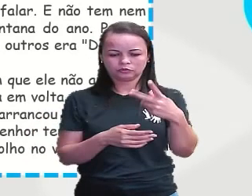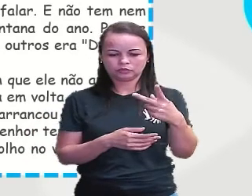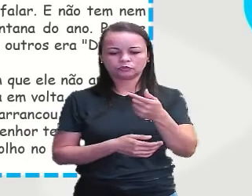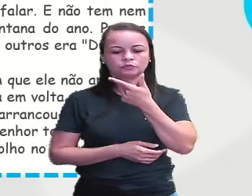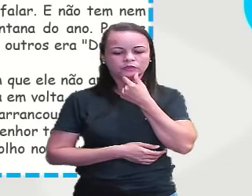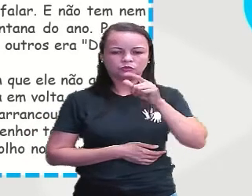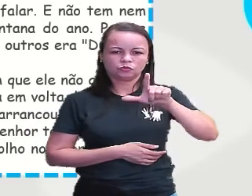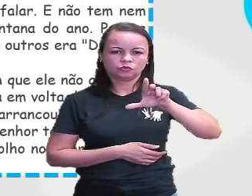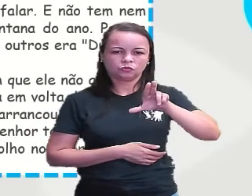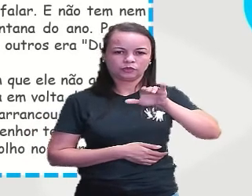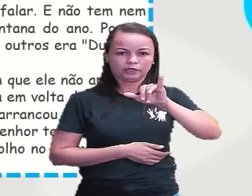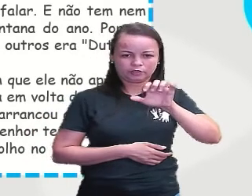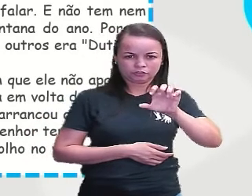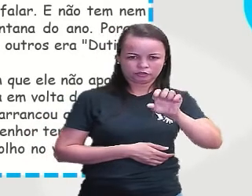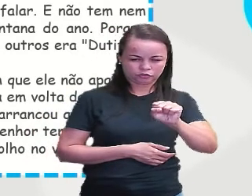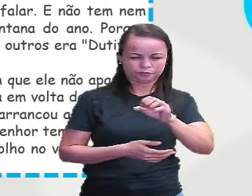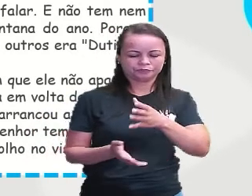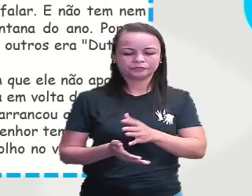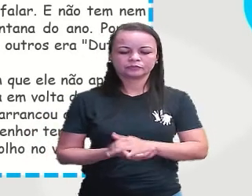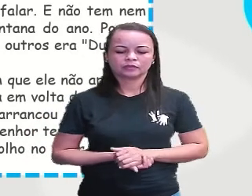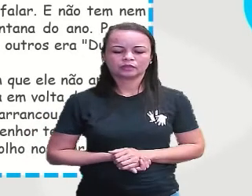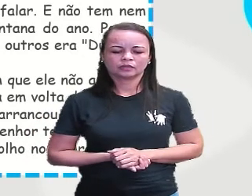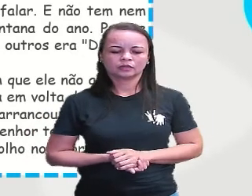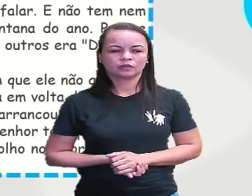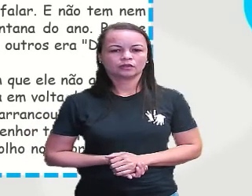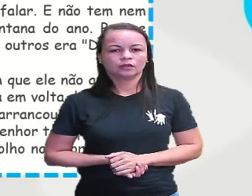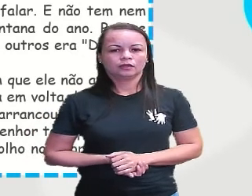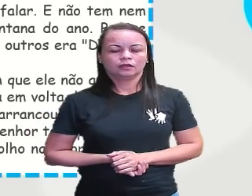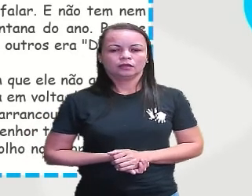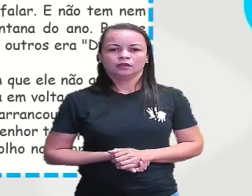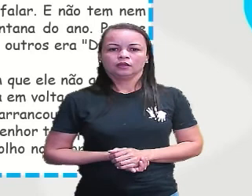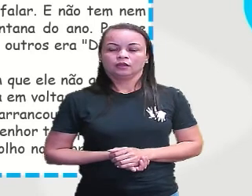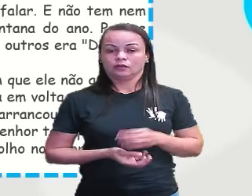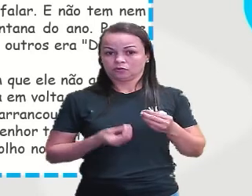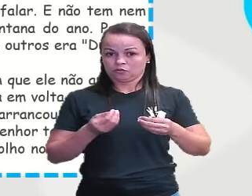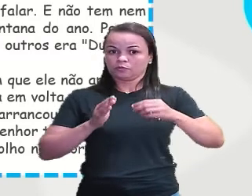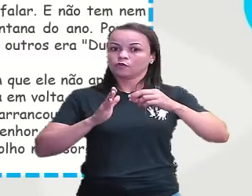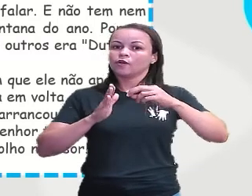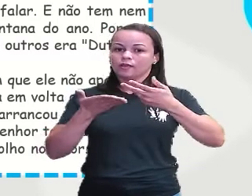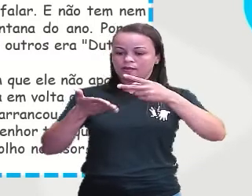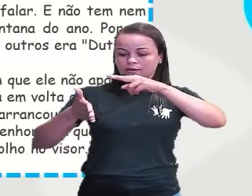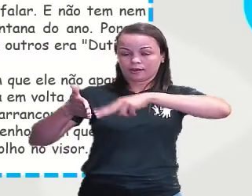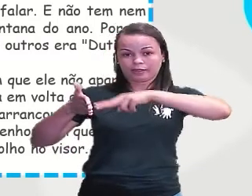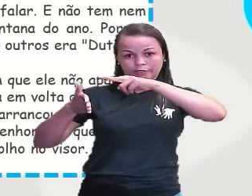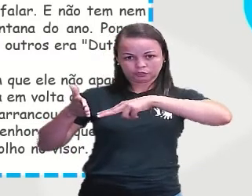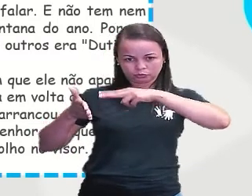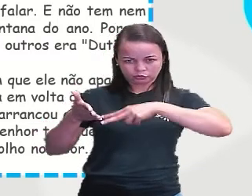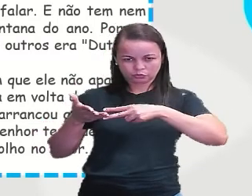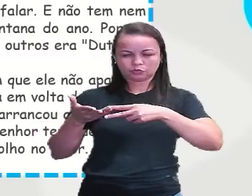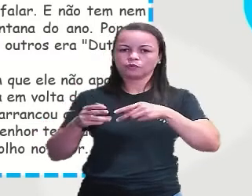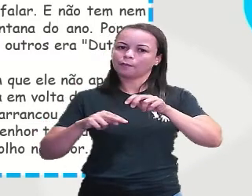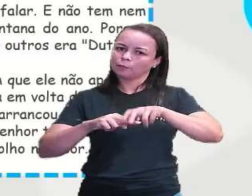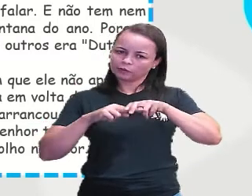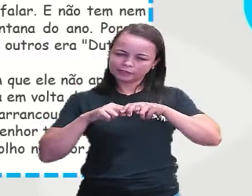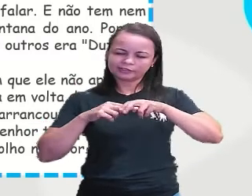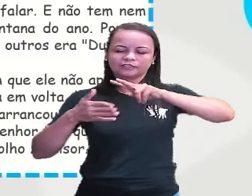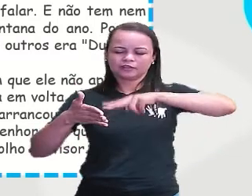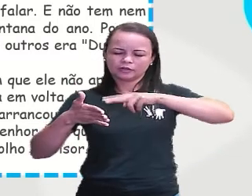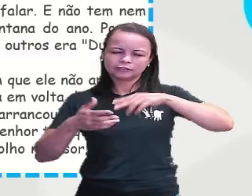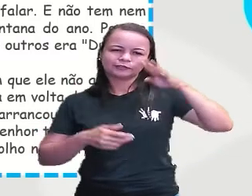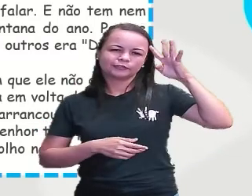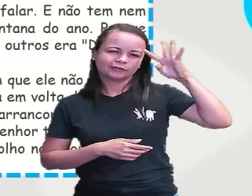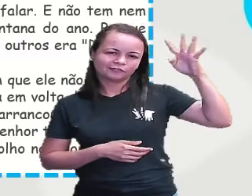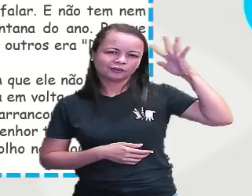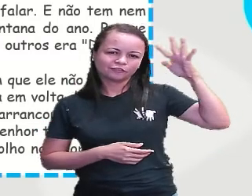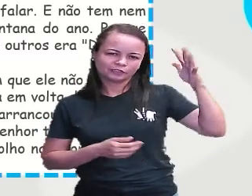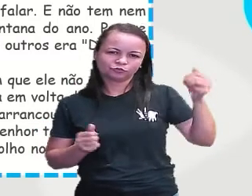Veríssimo. Foi numa festa, sim, gente, como é leitura, por isso que a gente tá aqui, tá? Fazendo leituras, refletindo